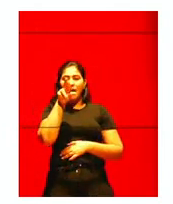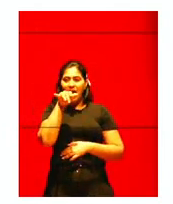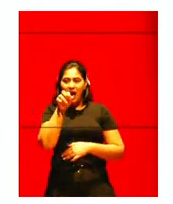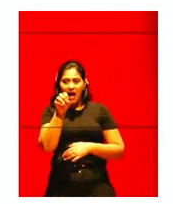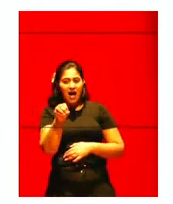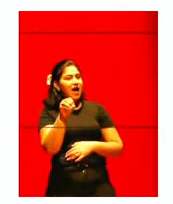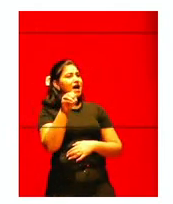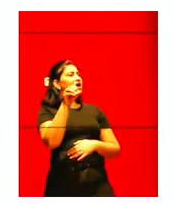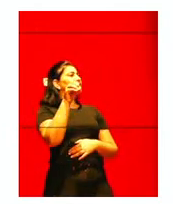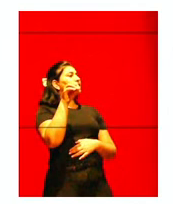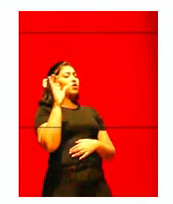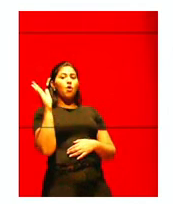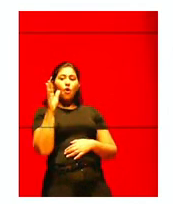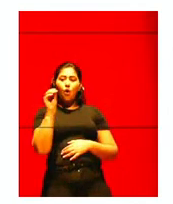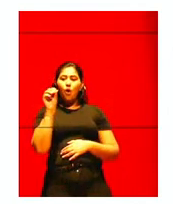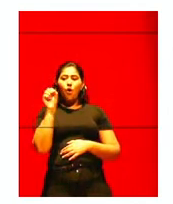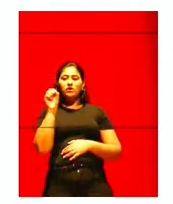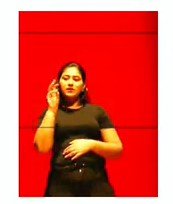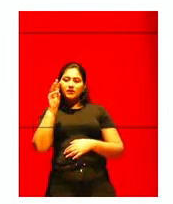sétimo,